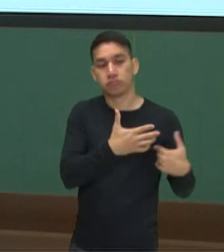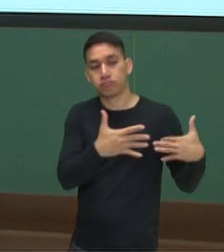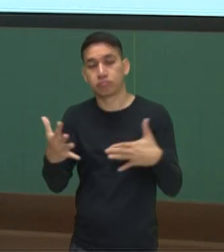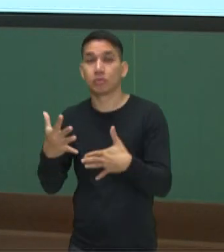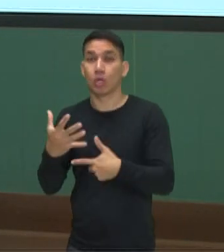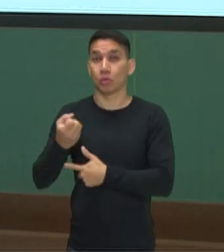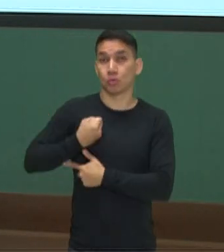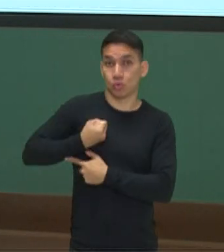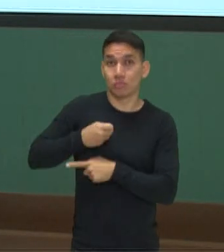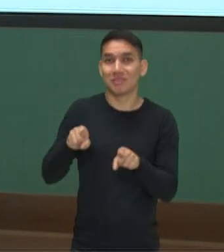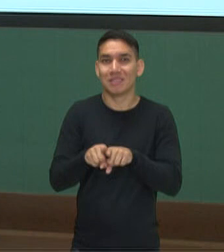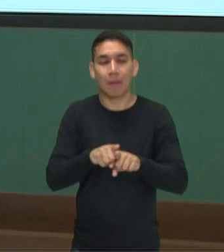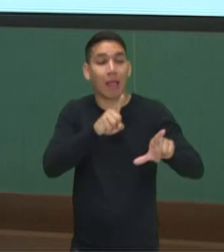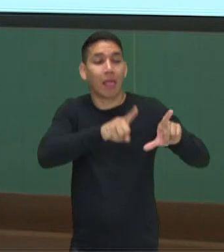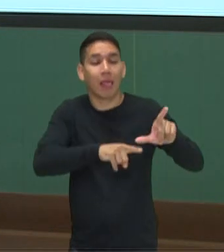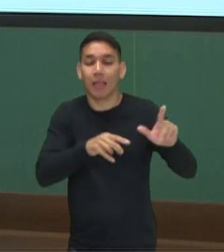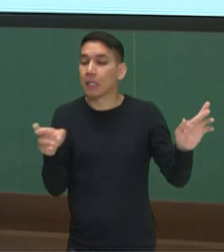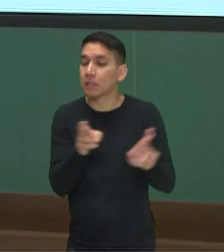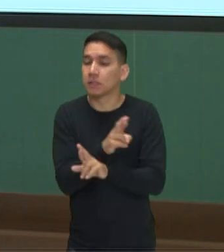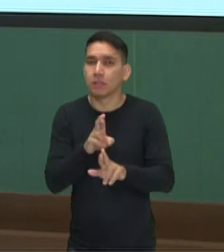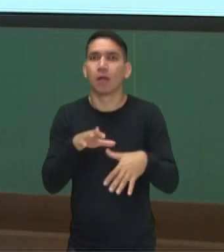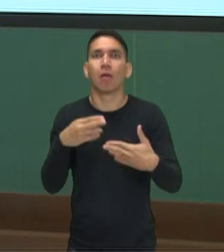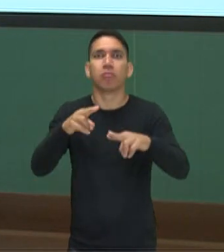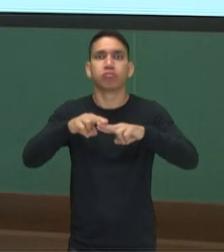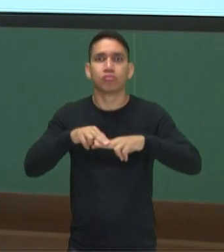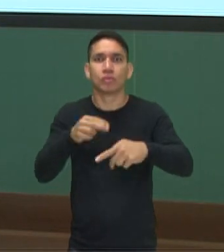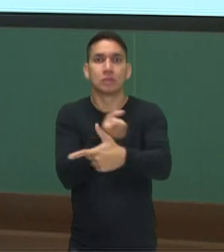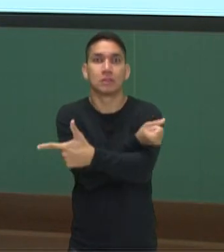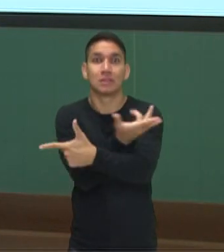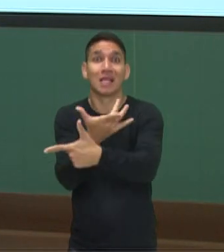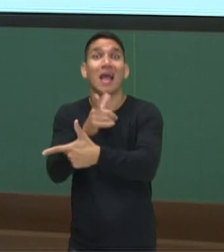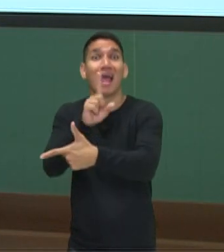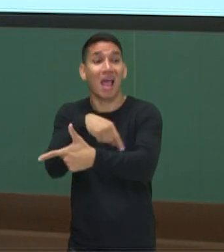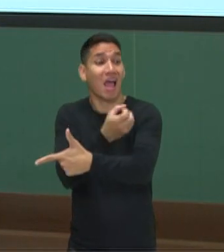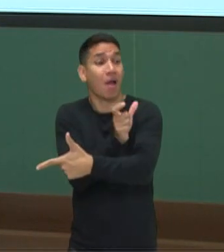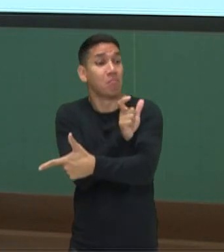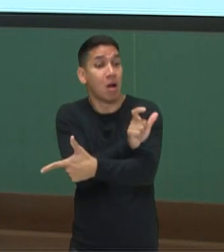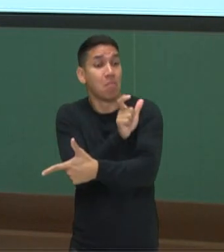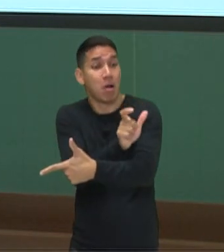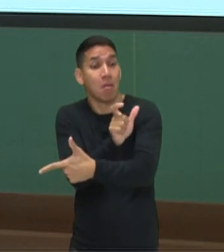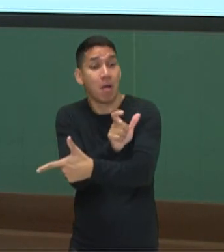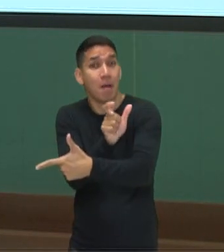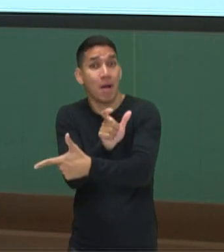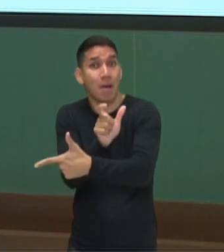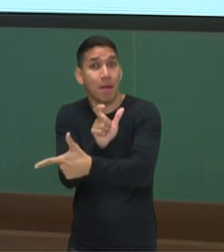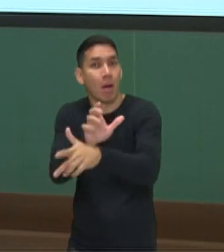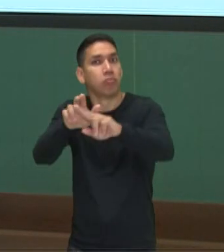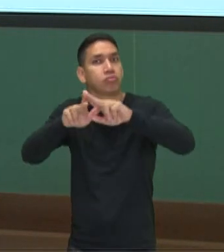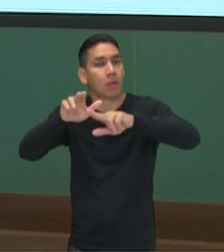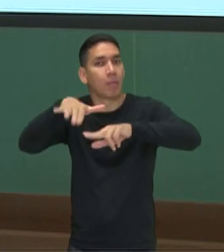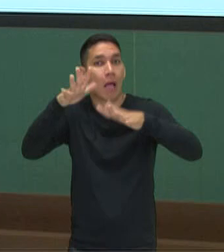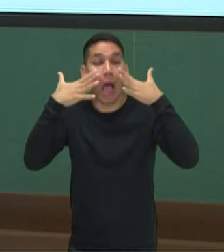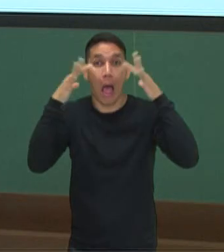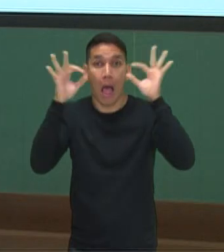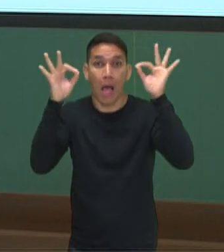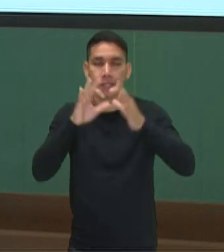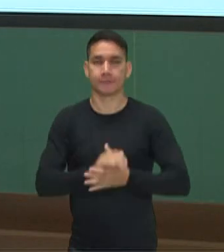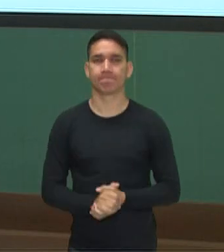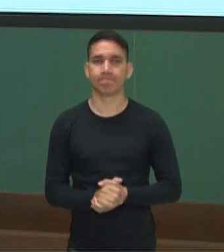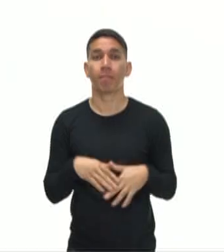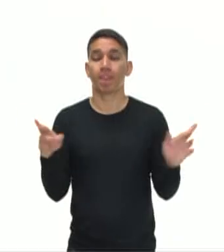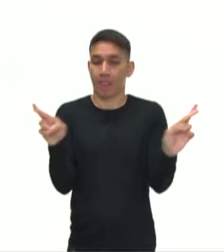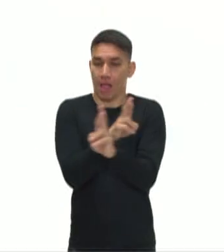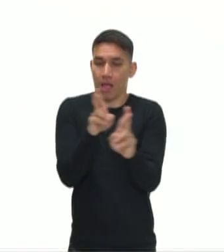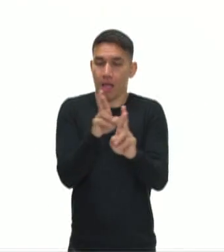o polinômio são vários monômios. Aí a coisa tem que ficar com mais atenção ainda, tá bom? A